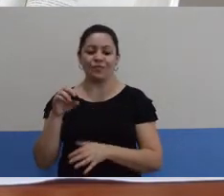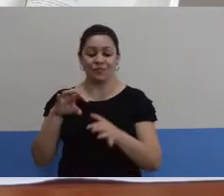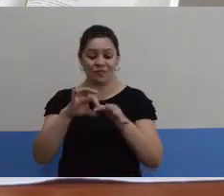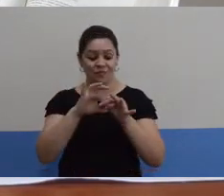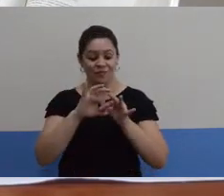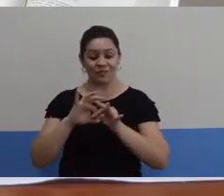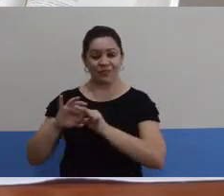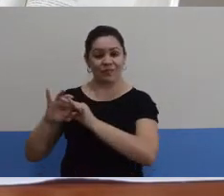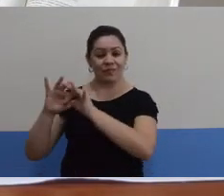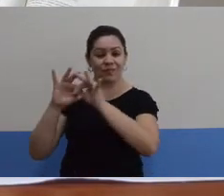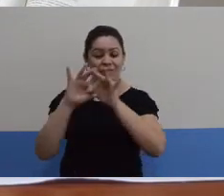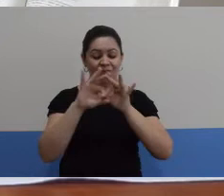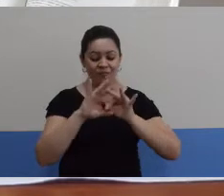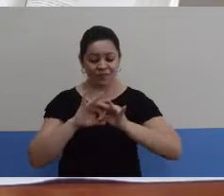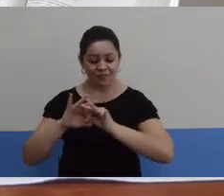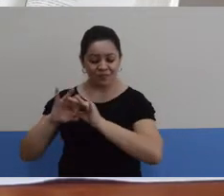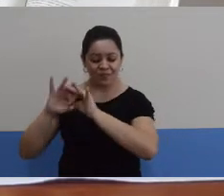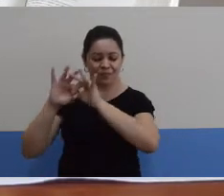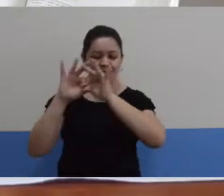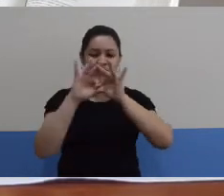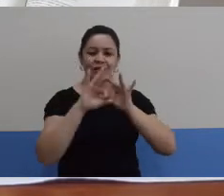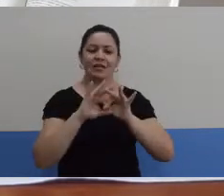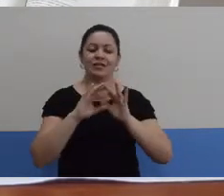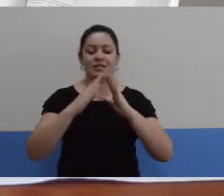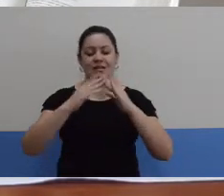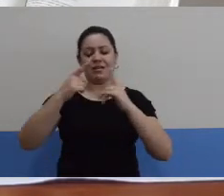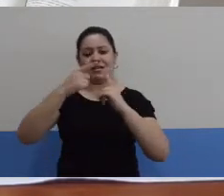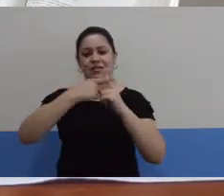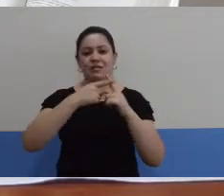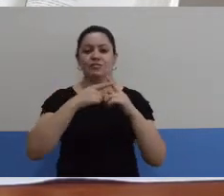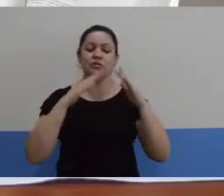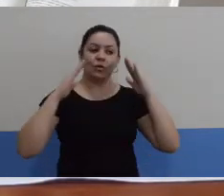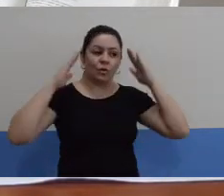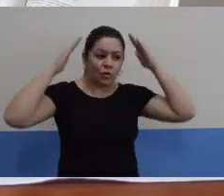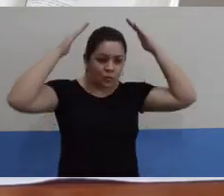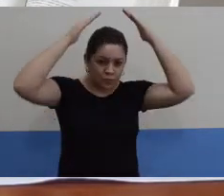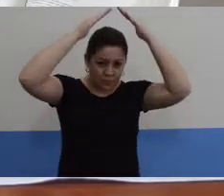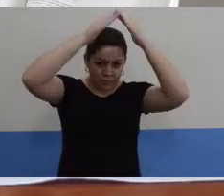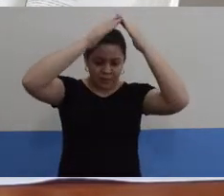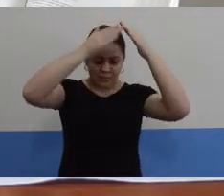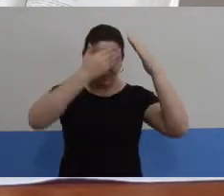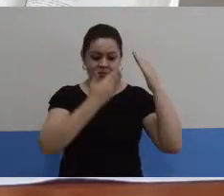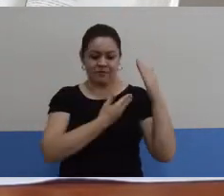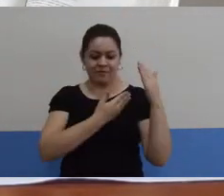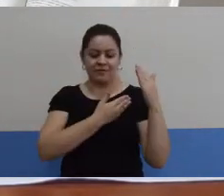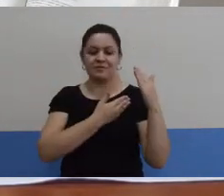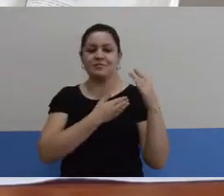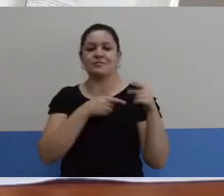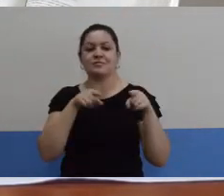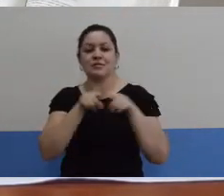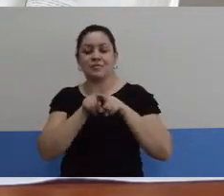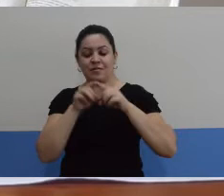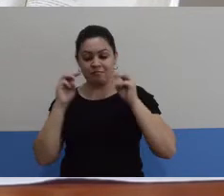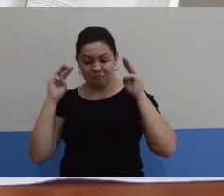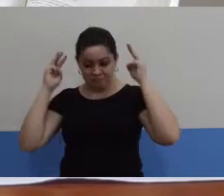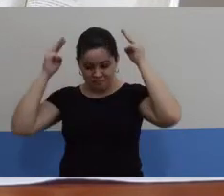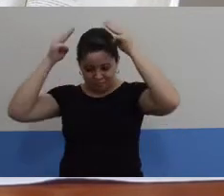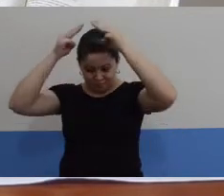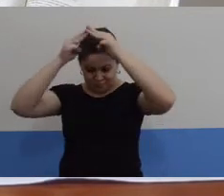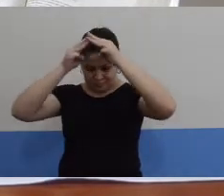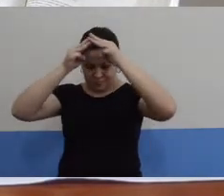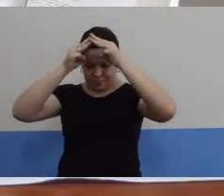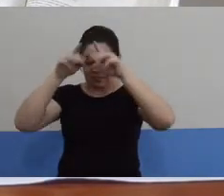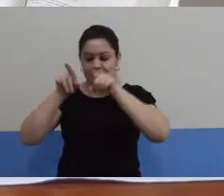igreja, unidade com o Papa Francisco, com os seus bispos, com os seus párocos,